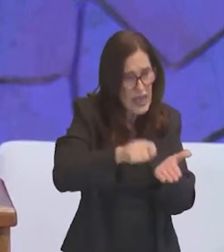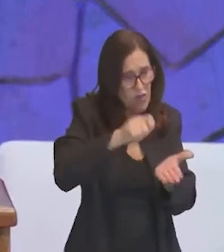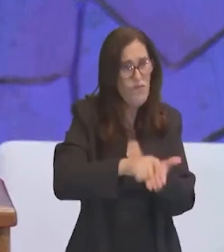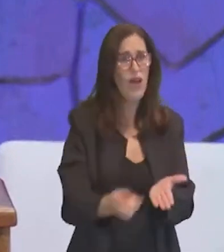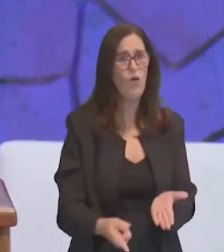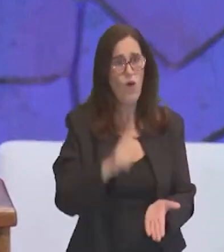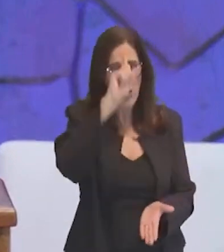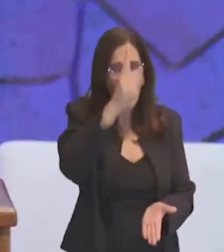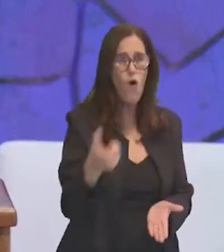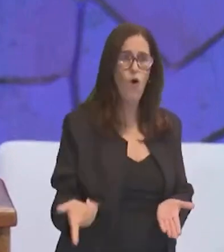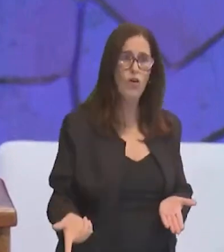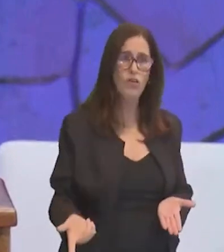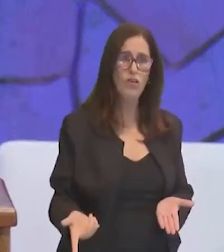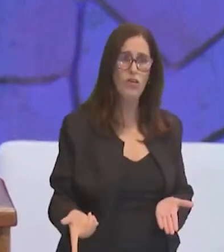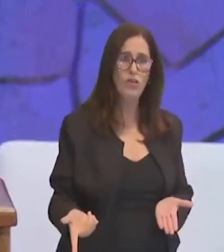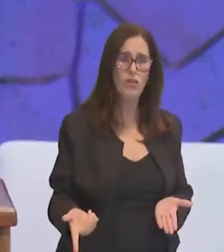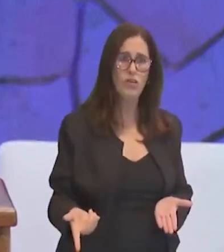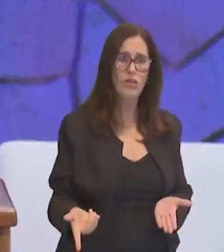mandamentos?